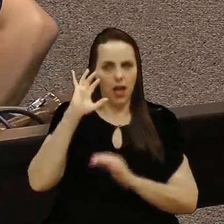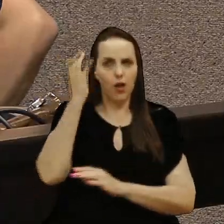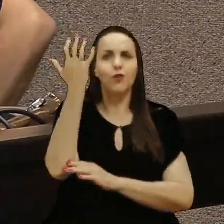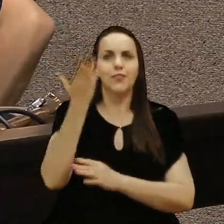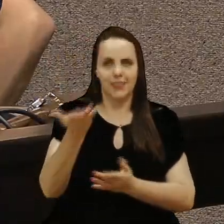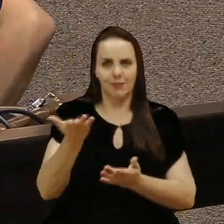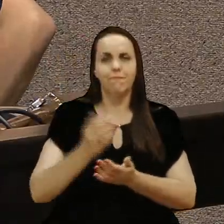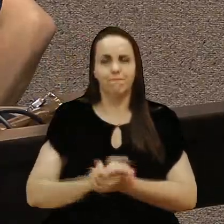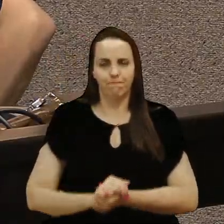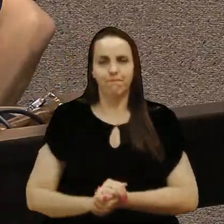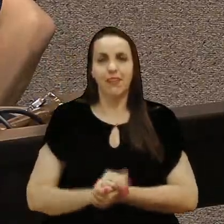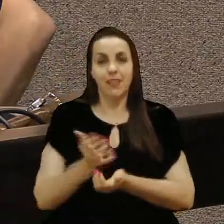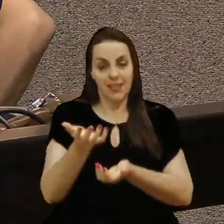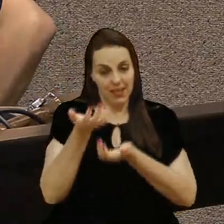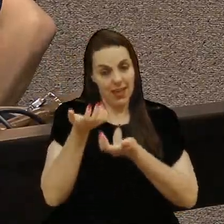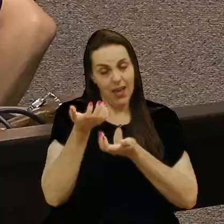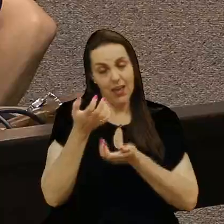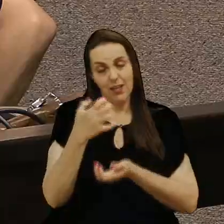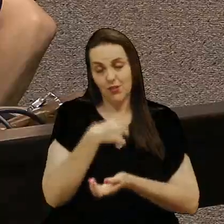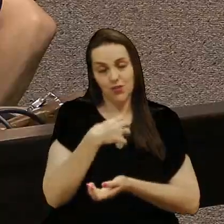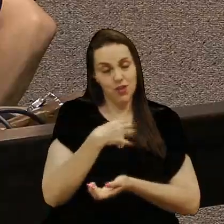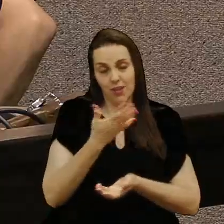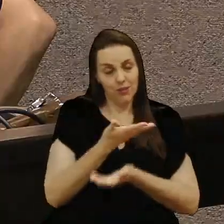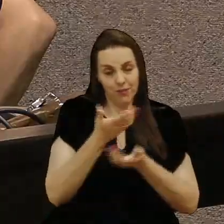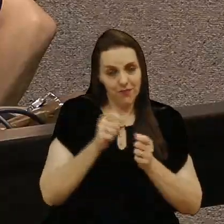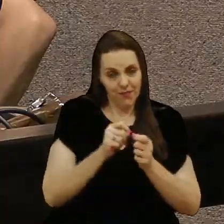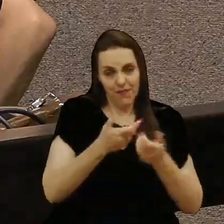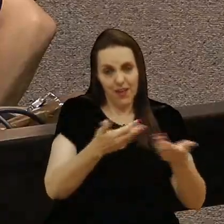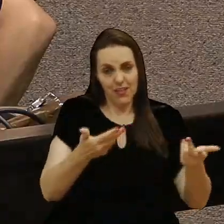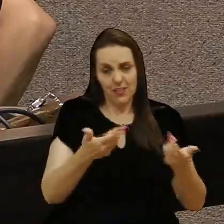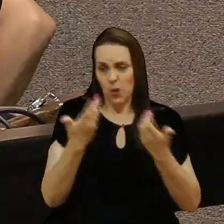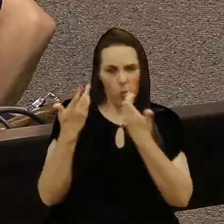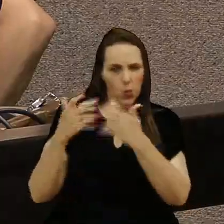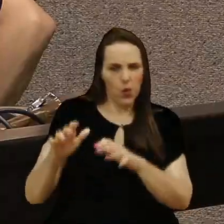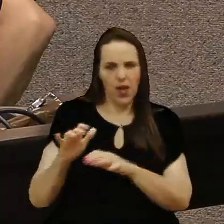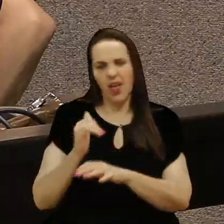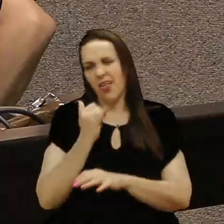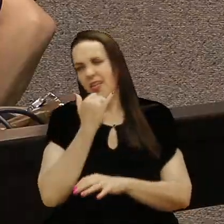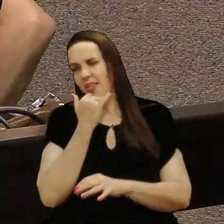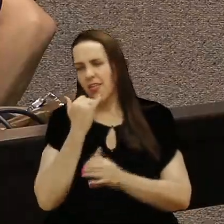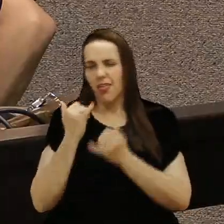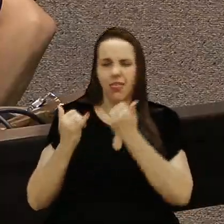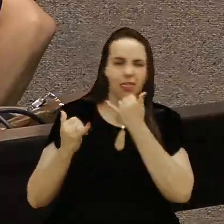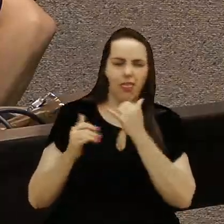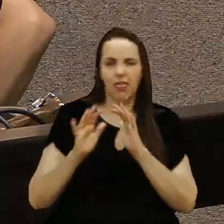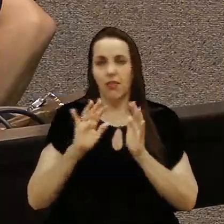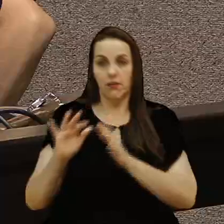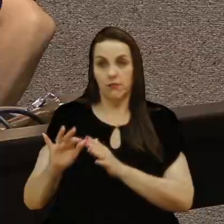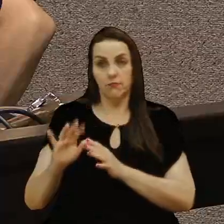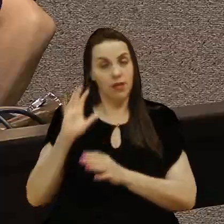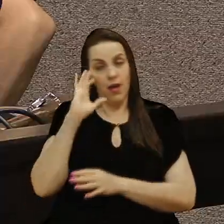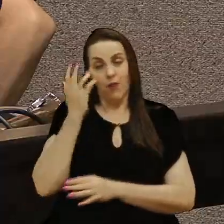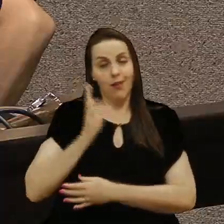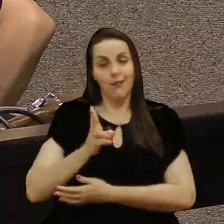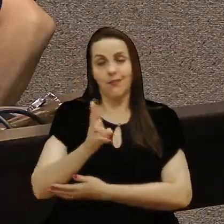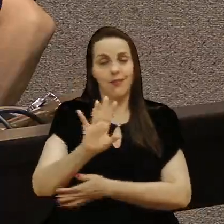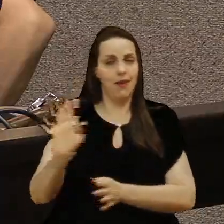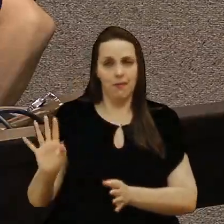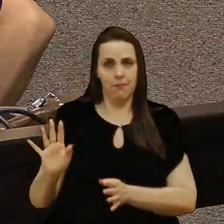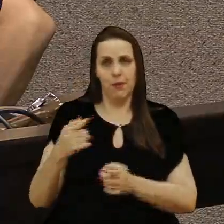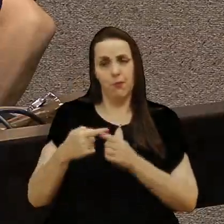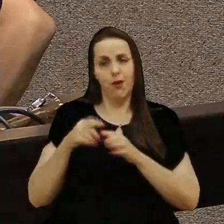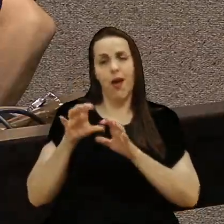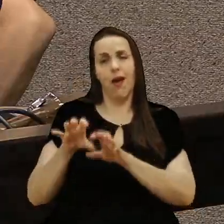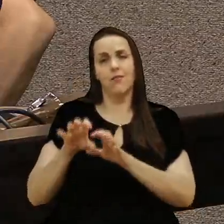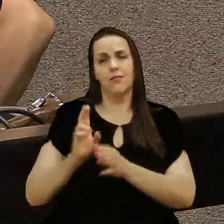Então, quem quer, dá um jeito. Quem não quer, né, arruma uma desculpa e acontece como sempre aconteceu, porque sempre foi